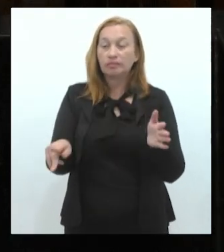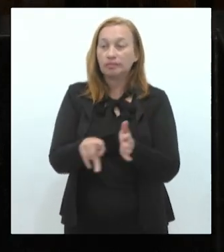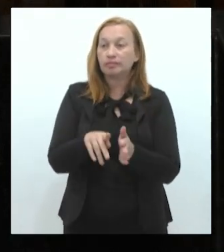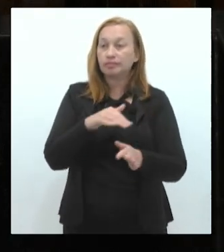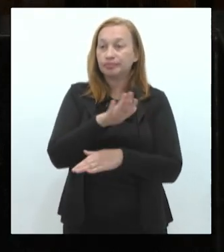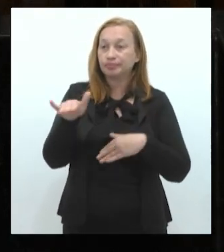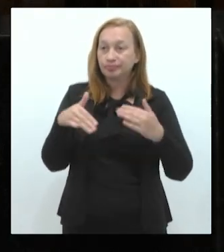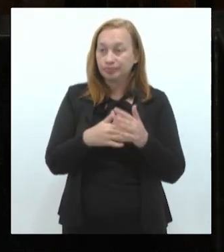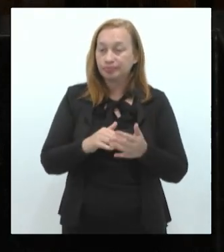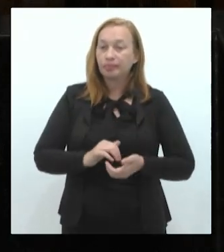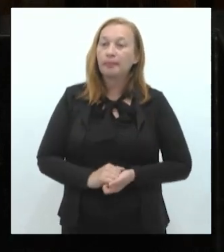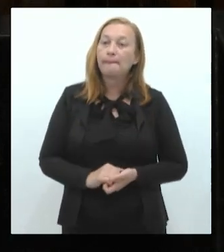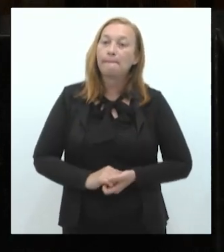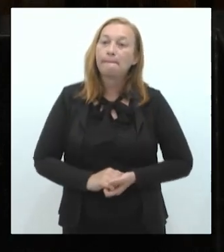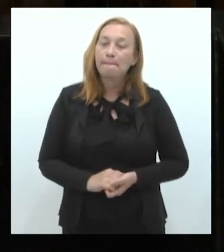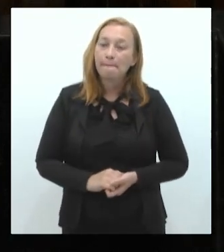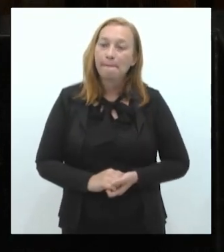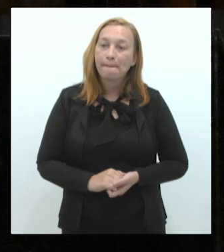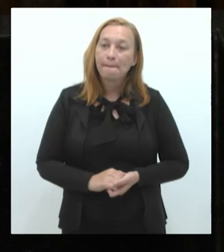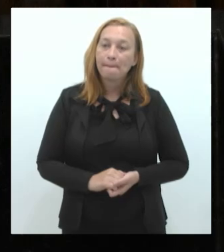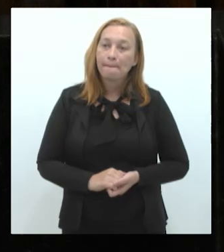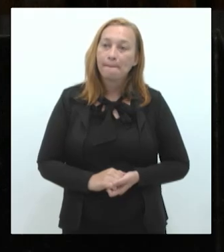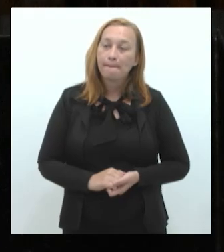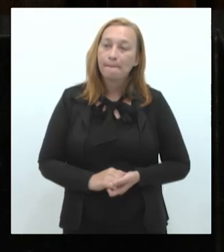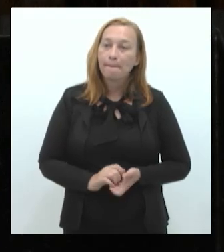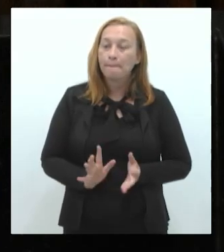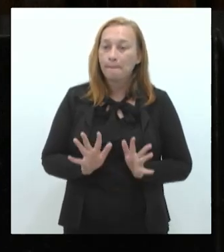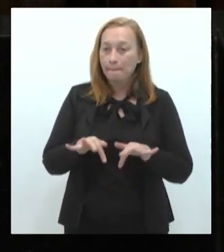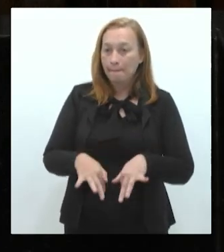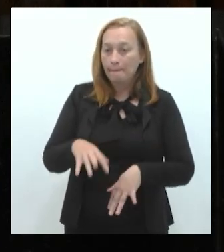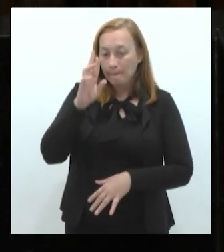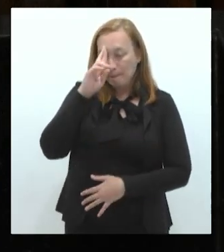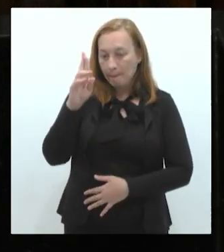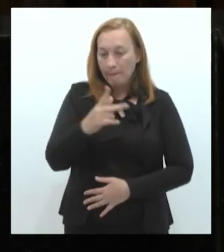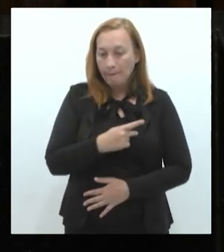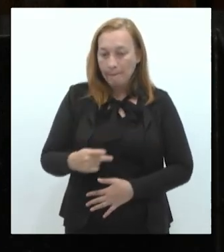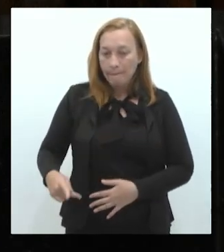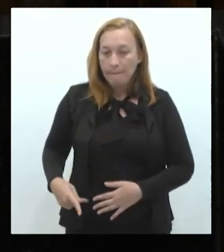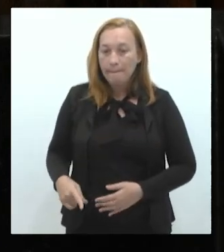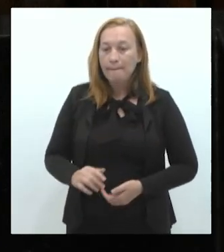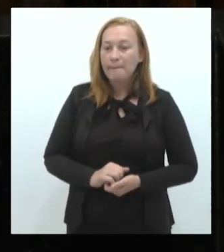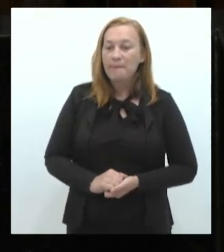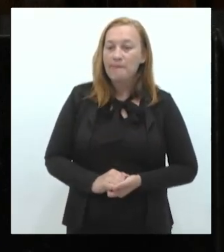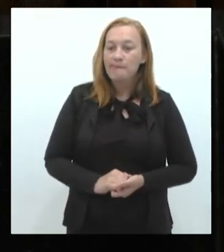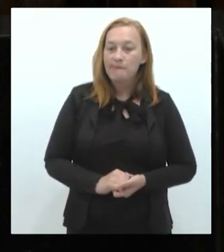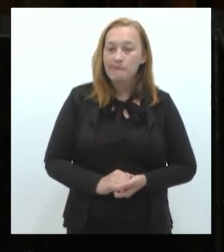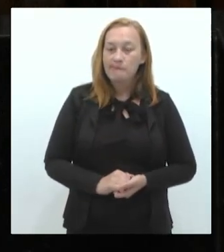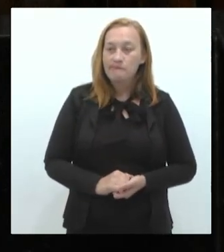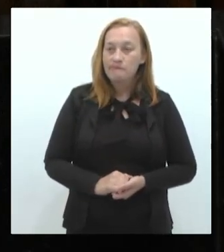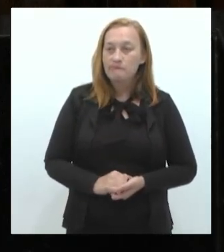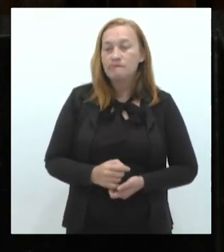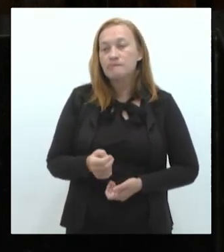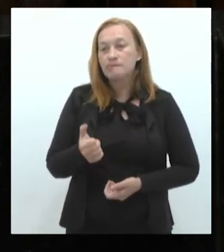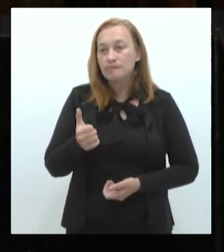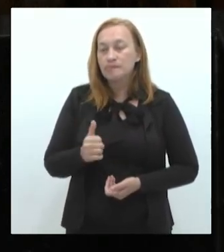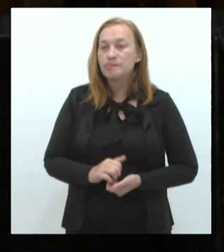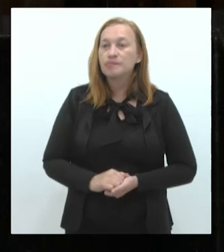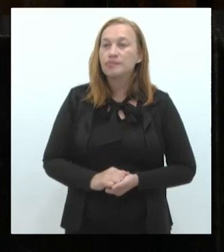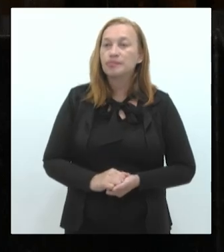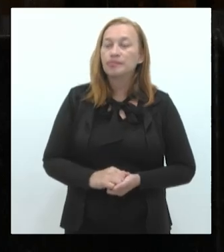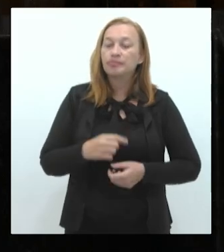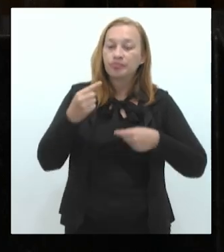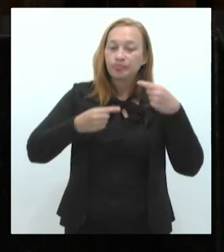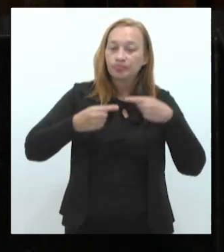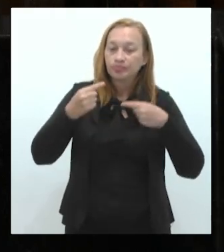todos. É de todos. E para terminar, senhora presidente, ainda há pouco a gente